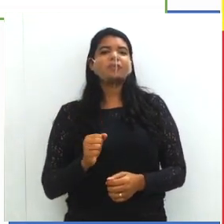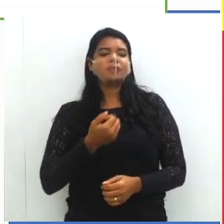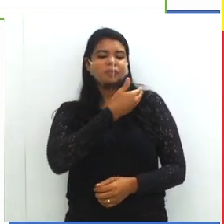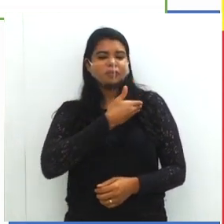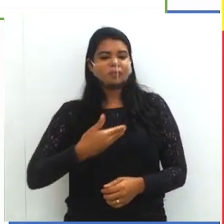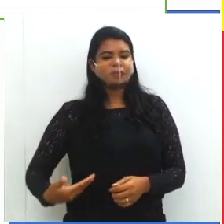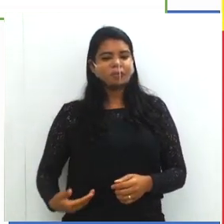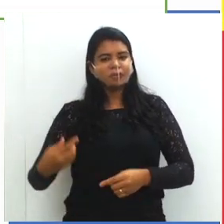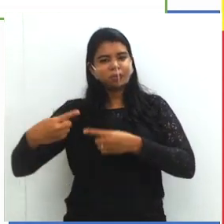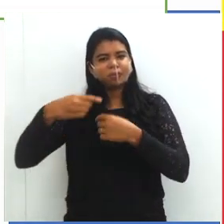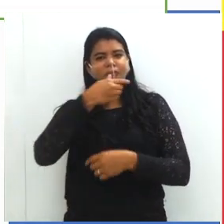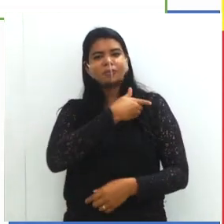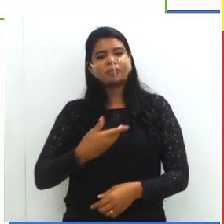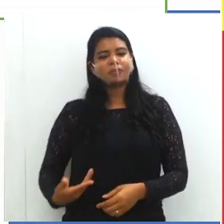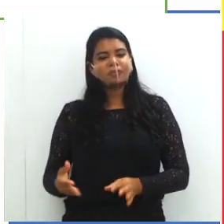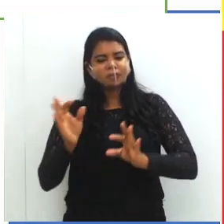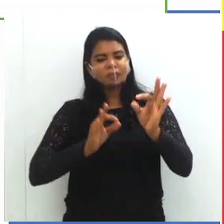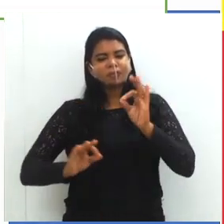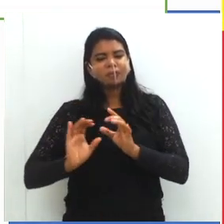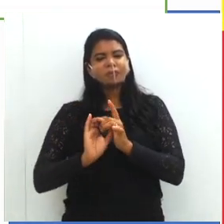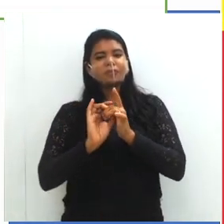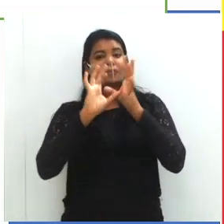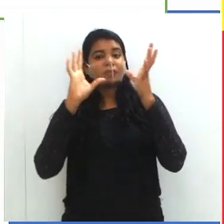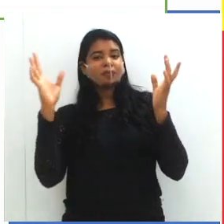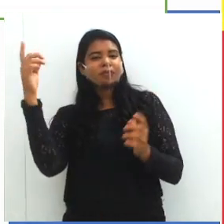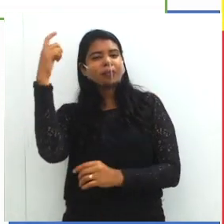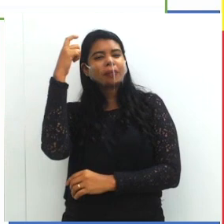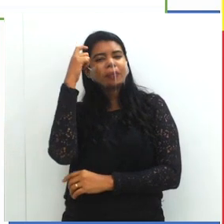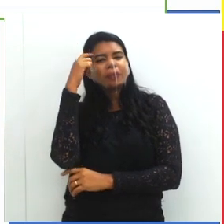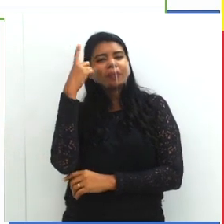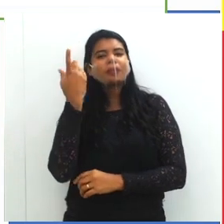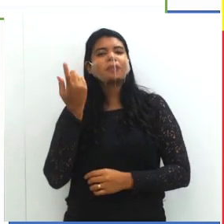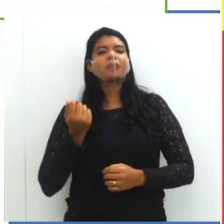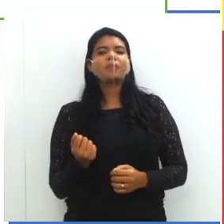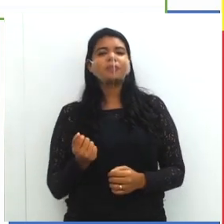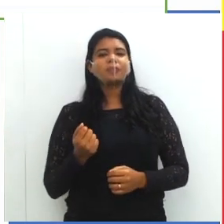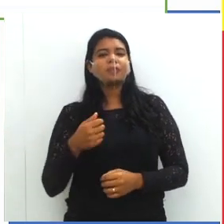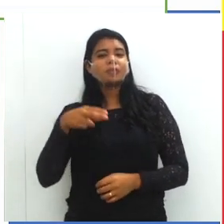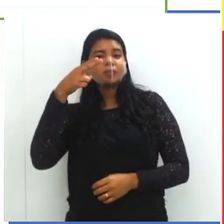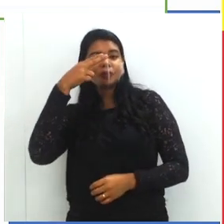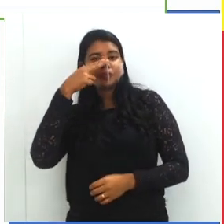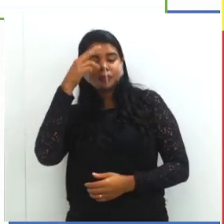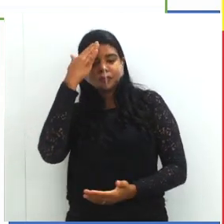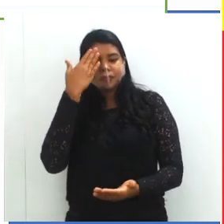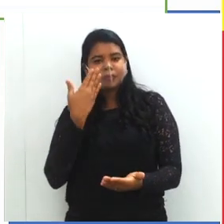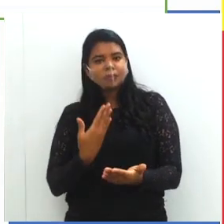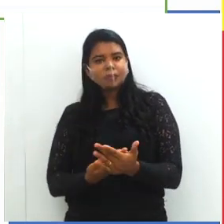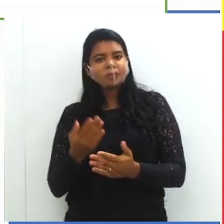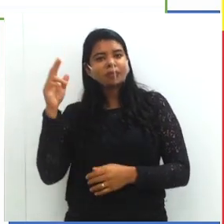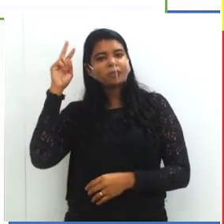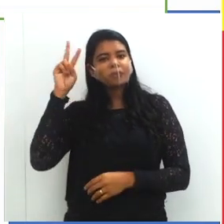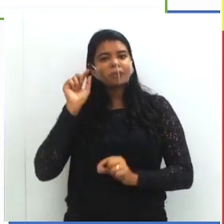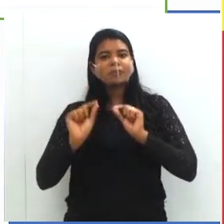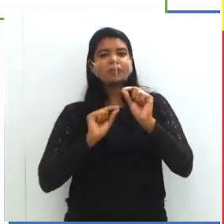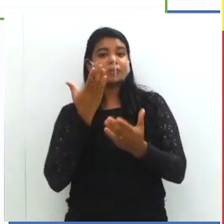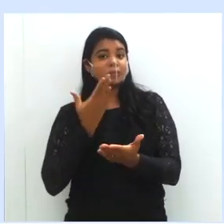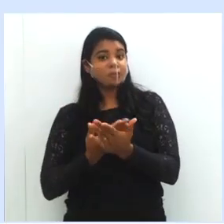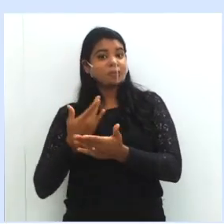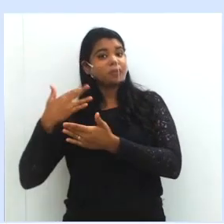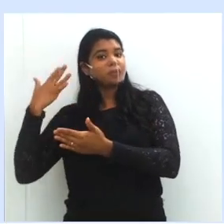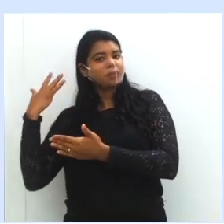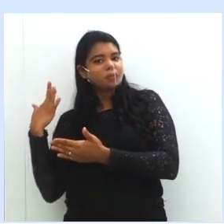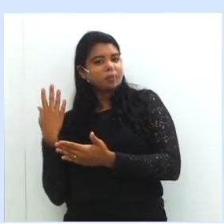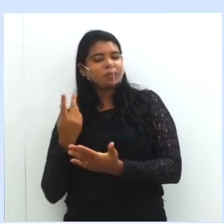que contribuem para a promoção da liberdade de pensamento, crenças e convicções. Lembrem-se que na